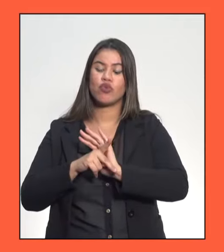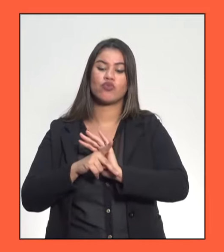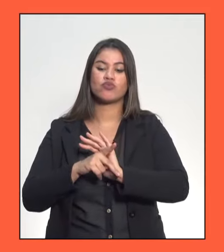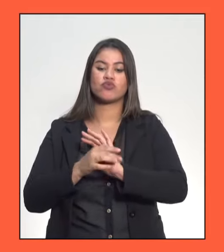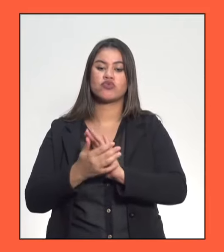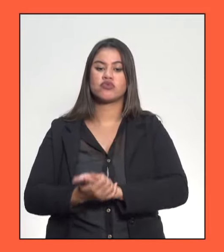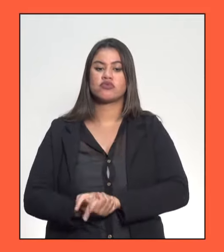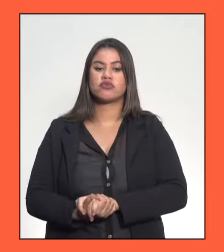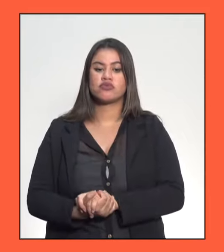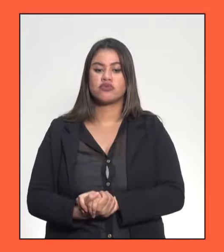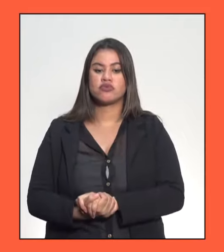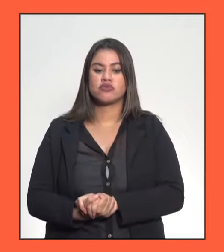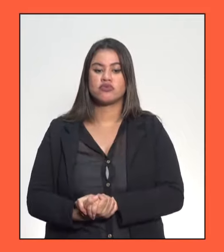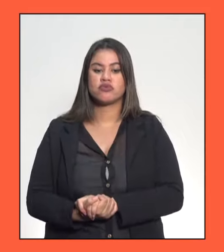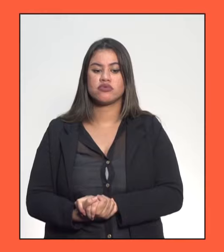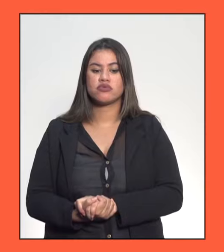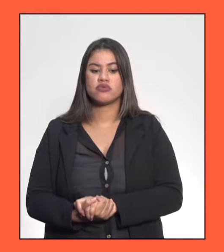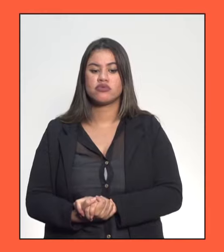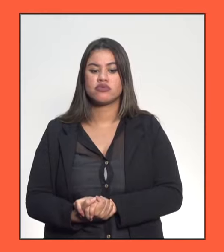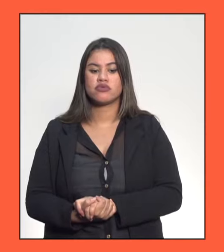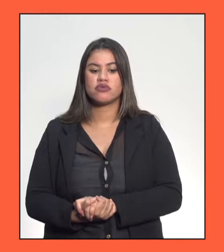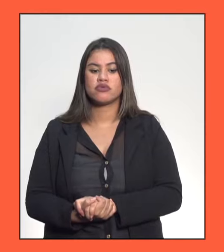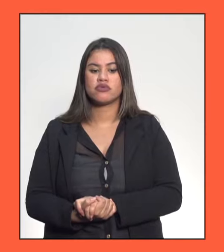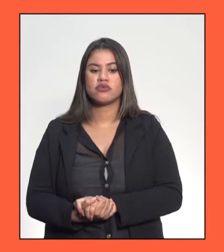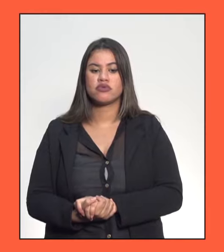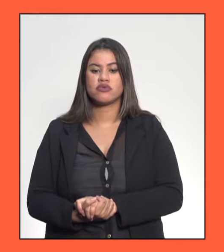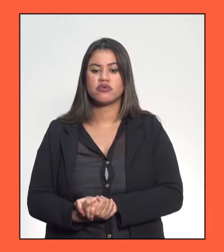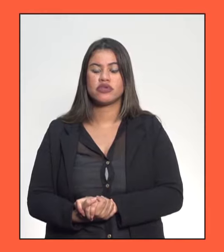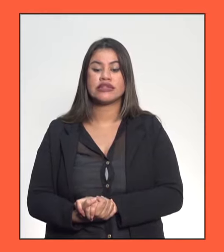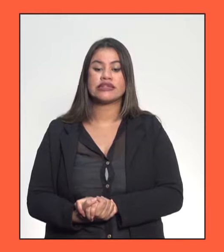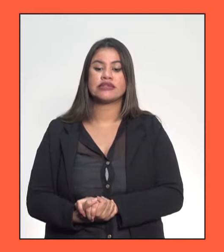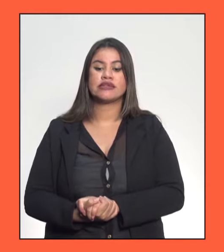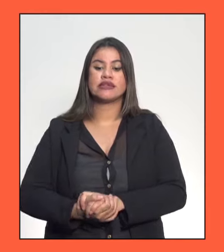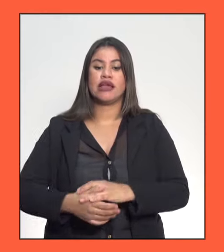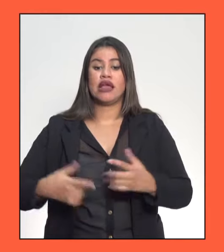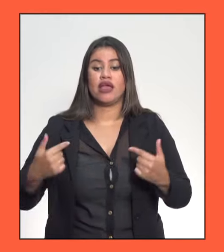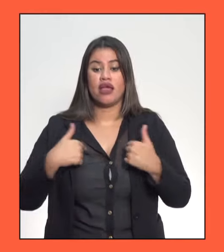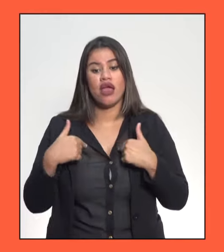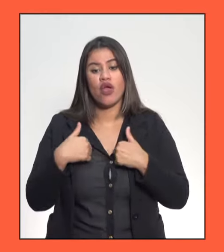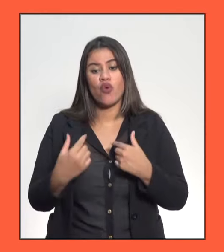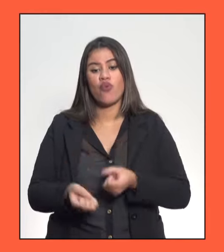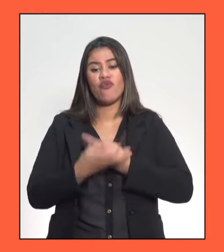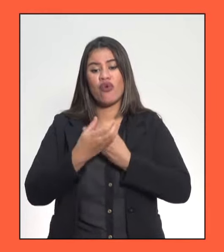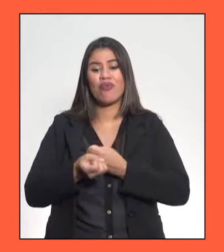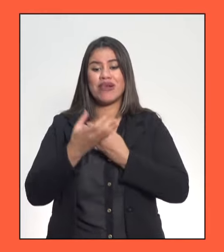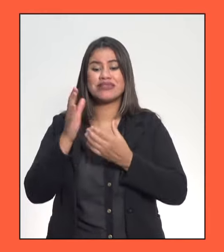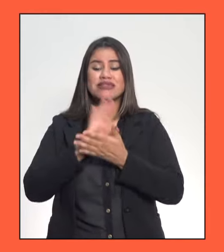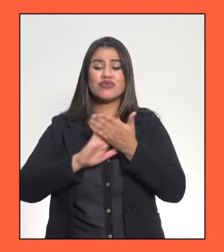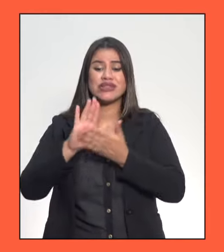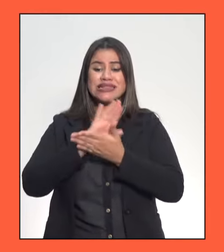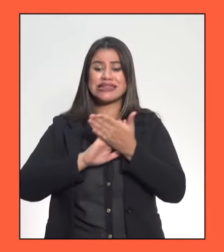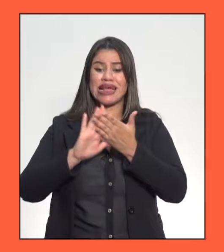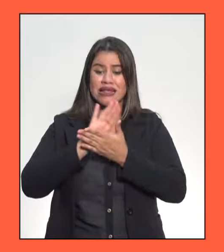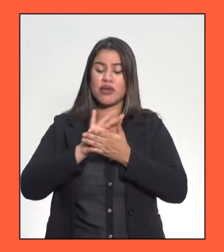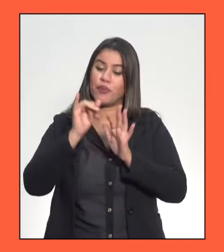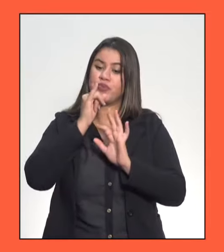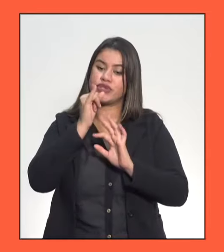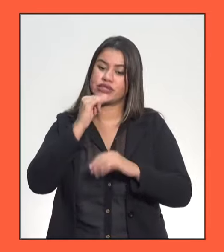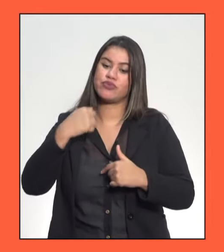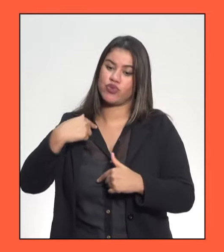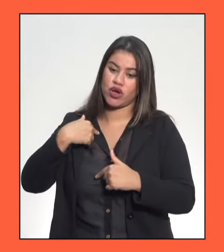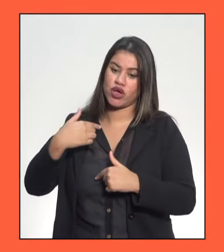mas acho que a gente vai saber um pouco mais. Se eu não me informar, por exemplo, quantas crianças, a gente, quando eu era mais